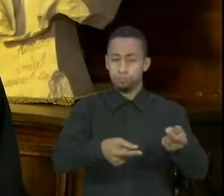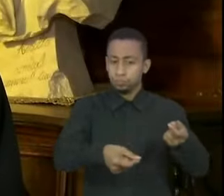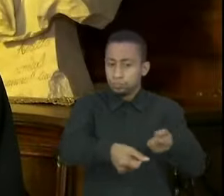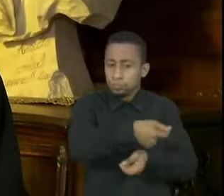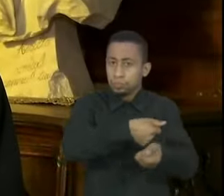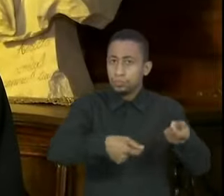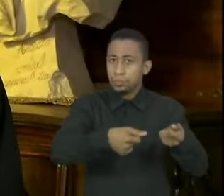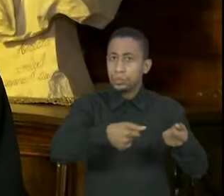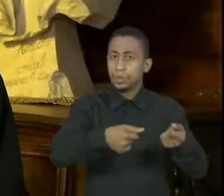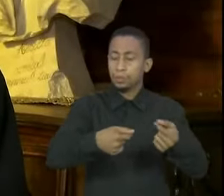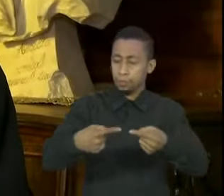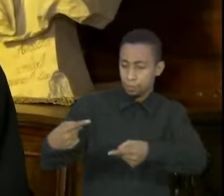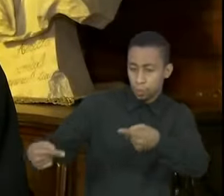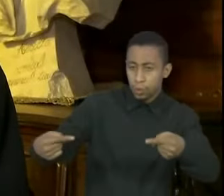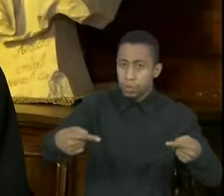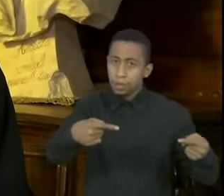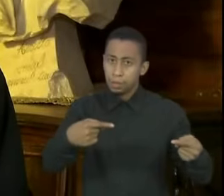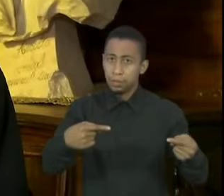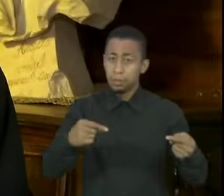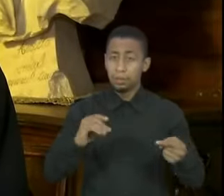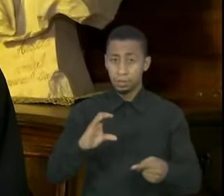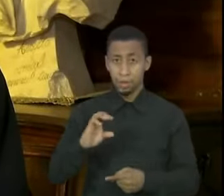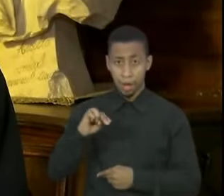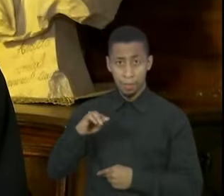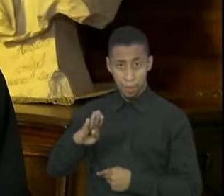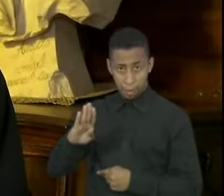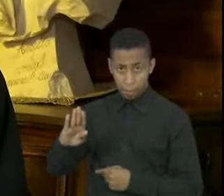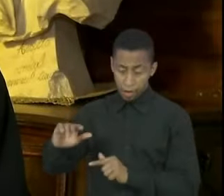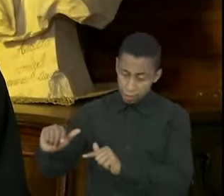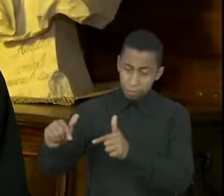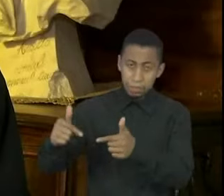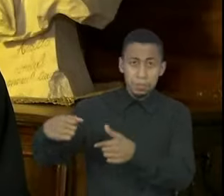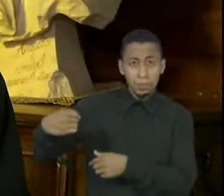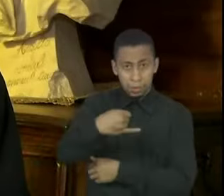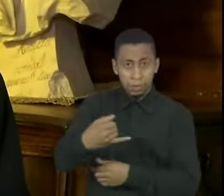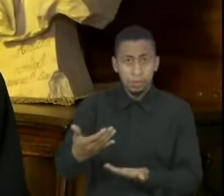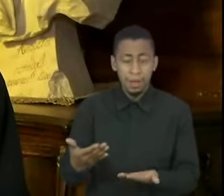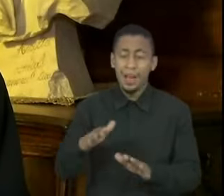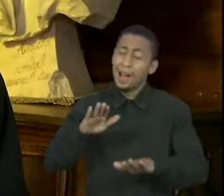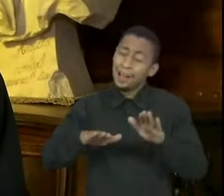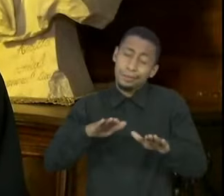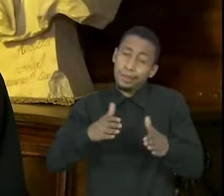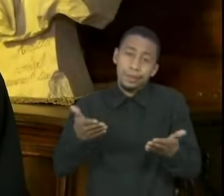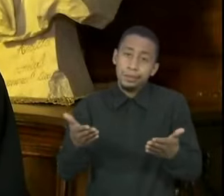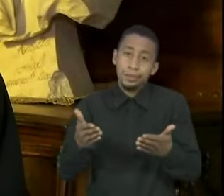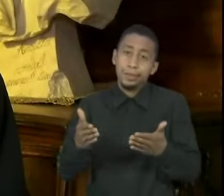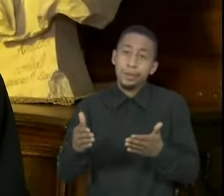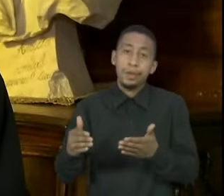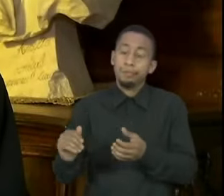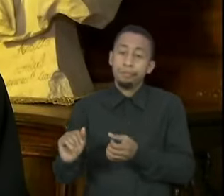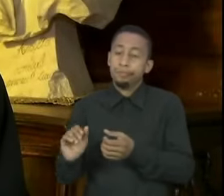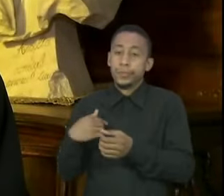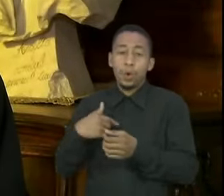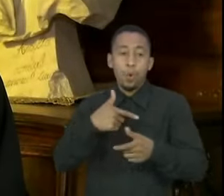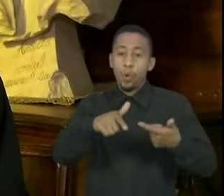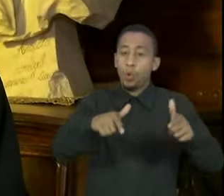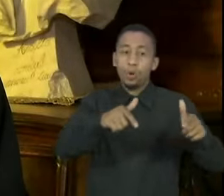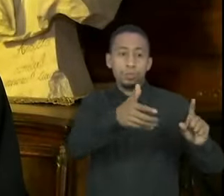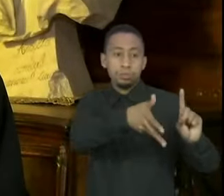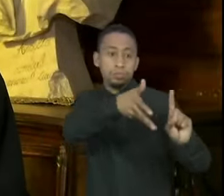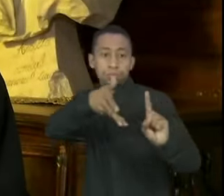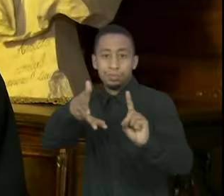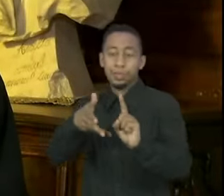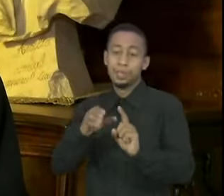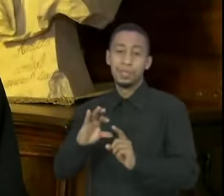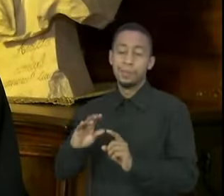política quando ela se manifesta entromete na sua voz muitas vezes é abafada por tantas outras vozes É porque o pão